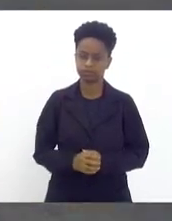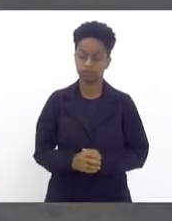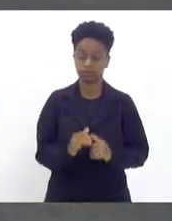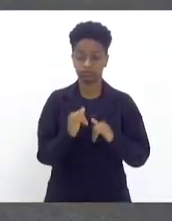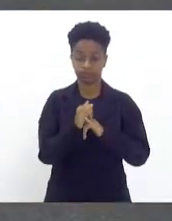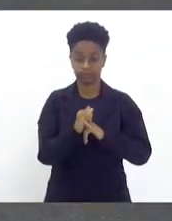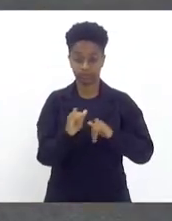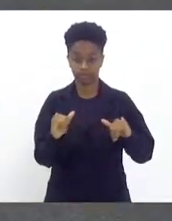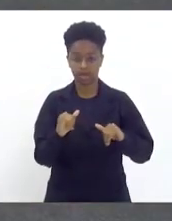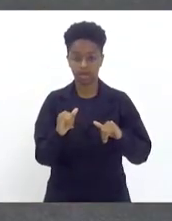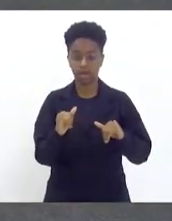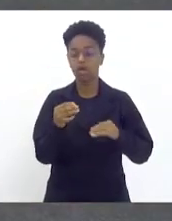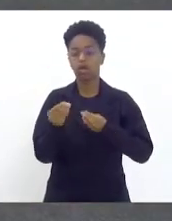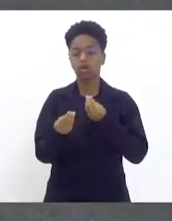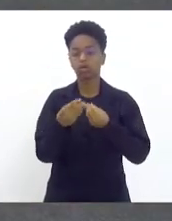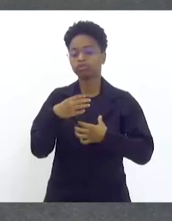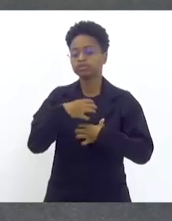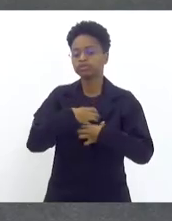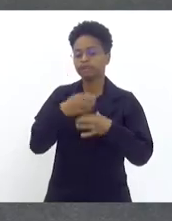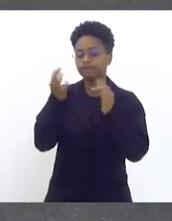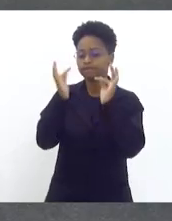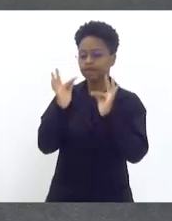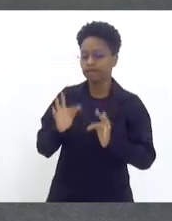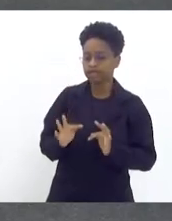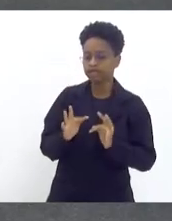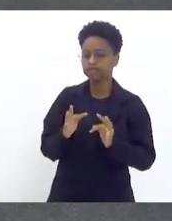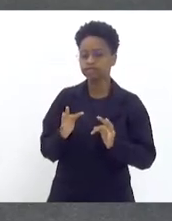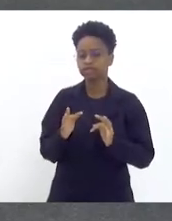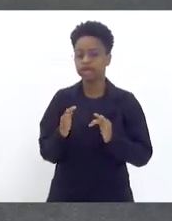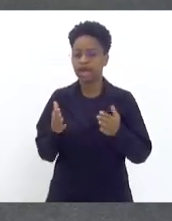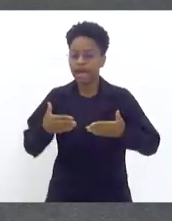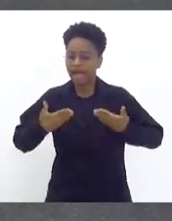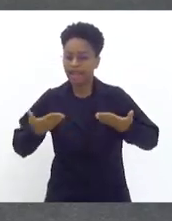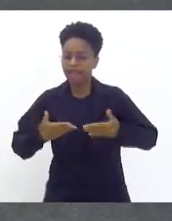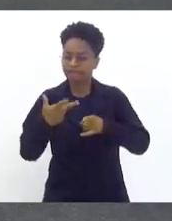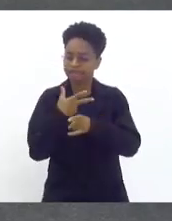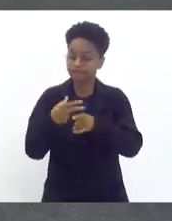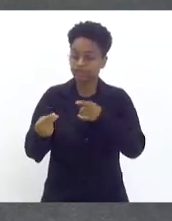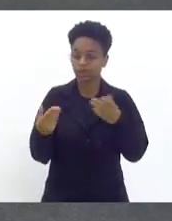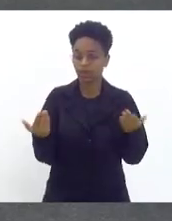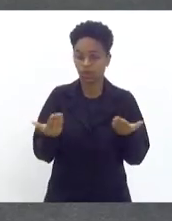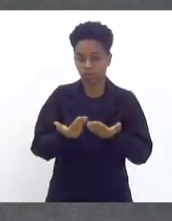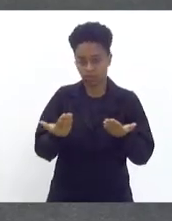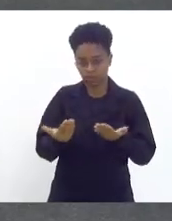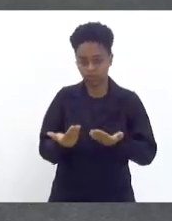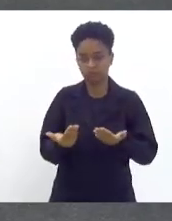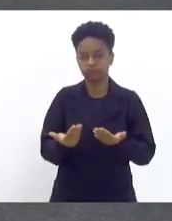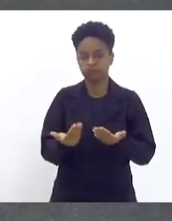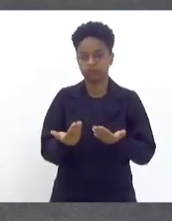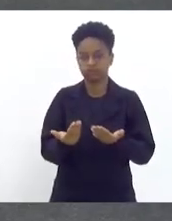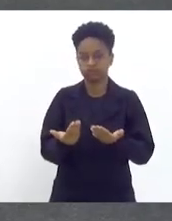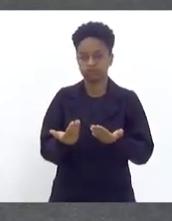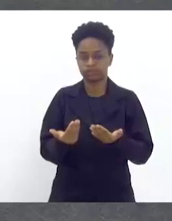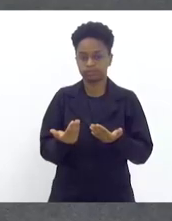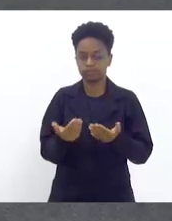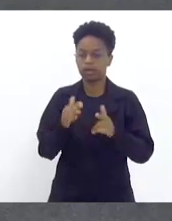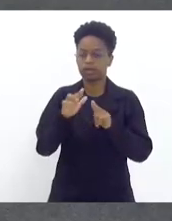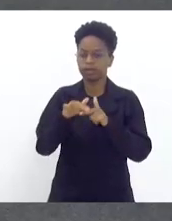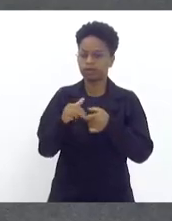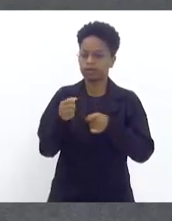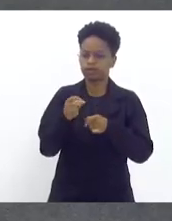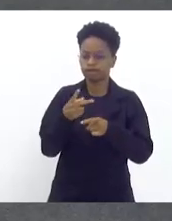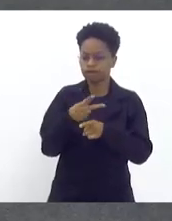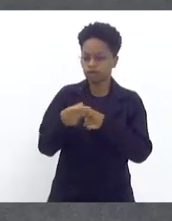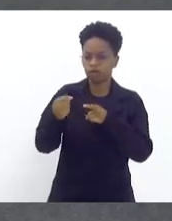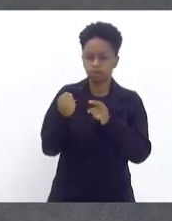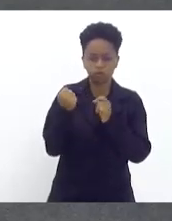da Felicidade da Alegria e da Vitória no dia de hoje com a gigantesca Vitória